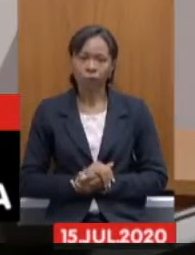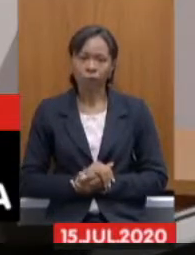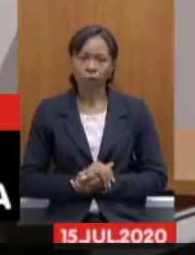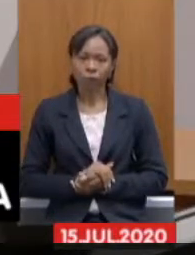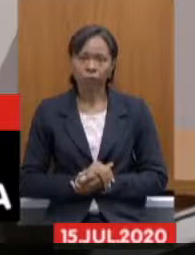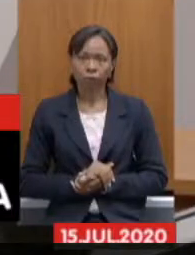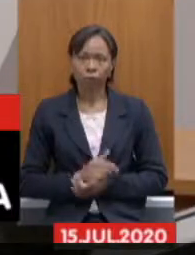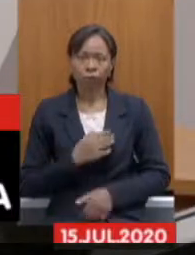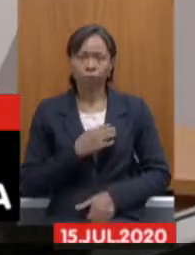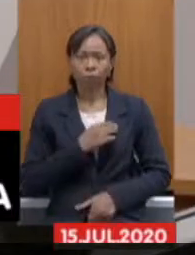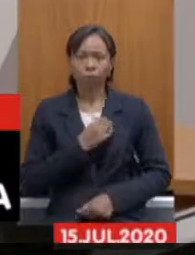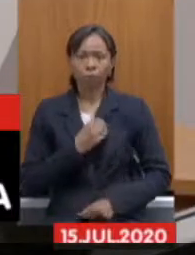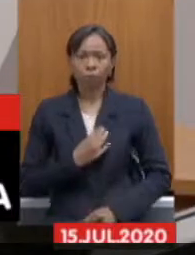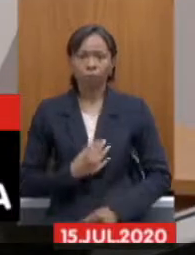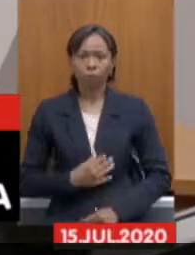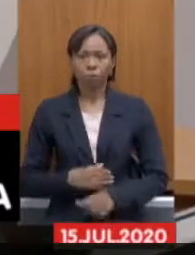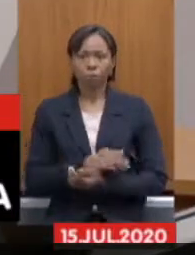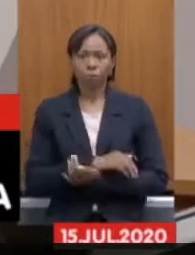e aí